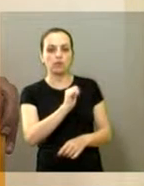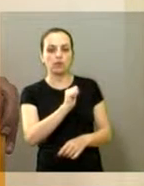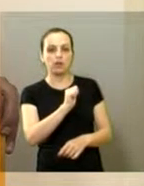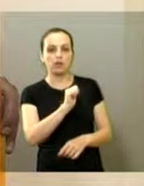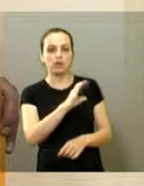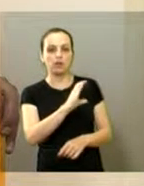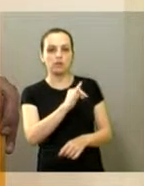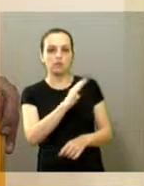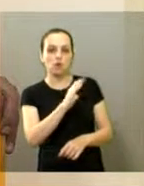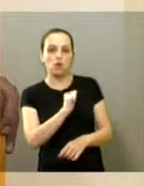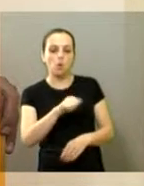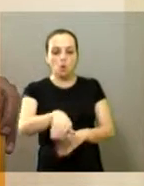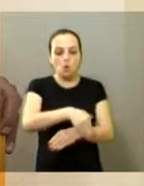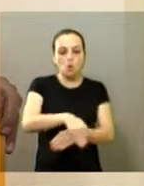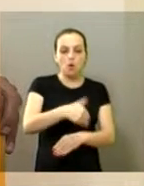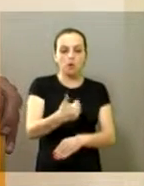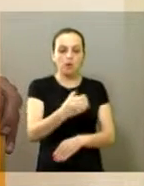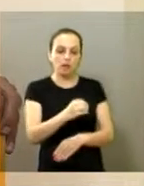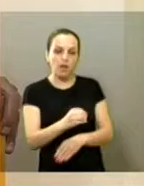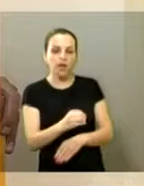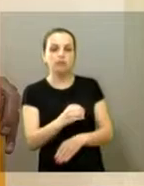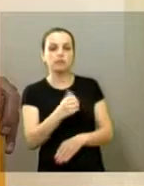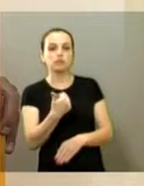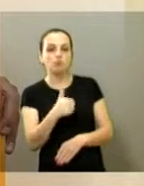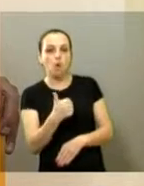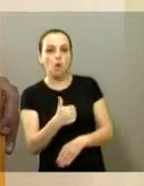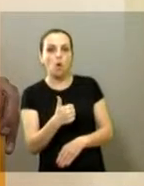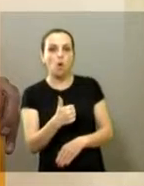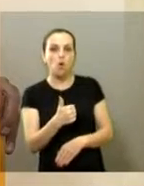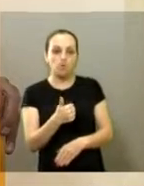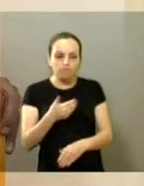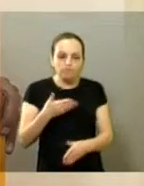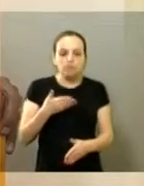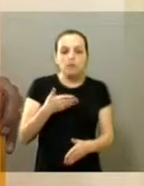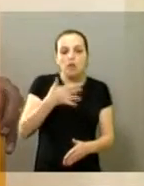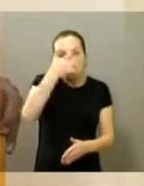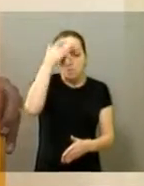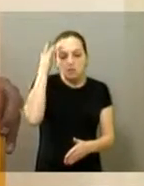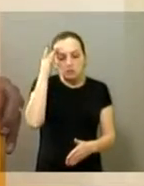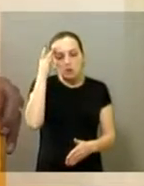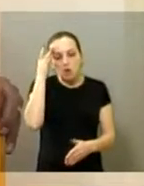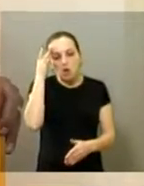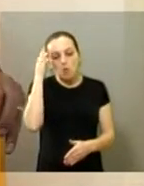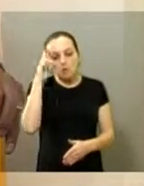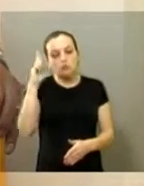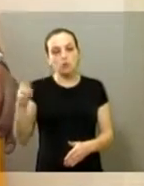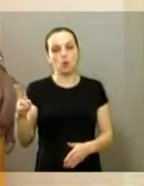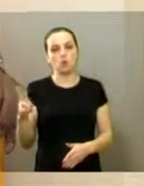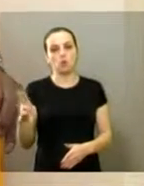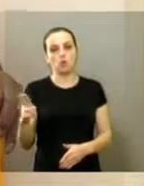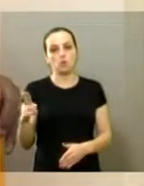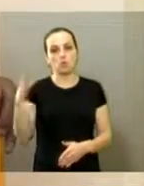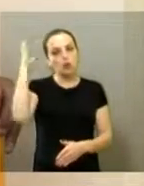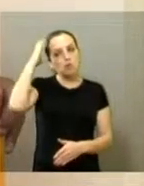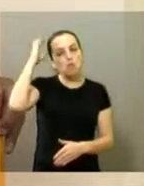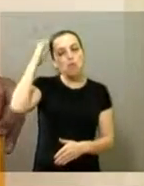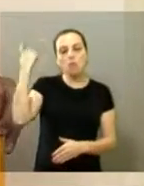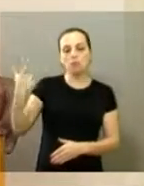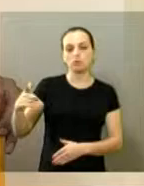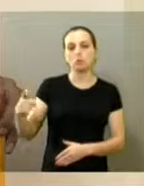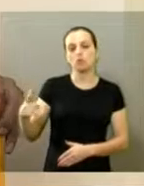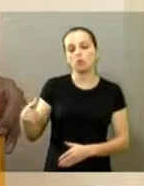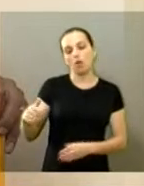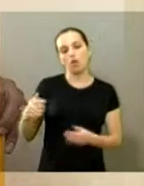entre a 10 e a 11. E intimar o proprietário. O proprietário não tem culpa. Enquanto não se reduzir, não